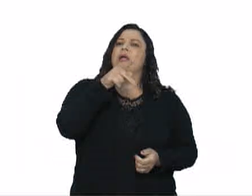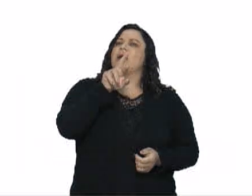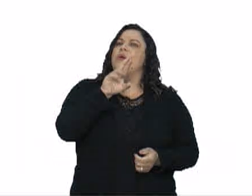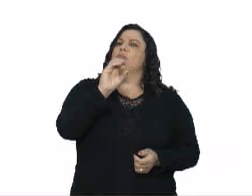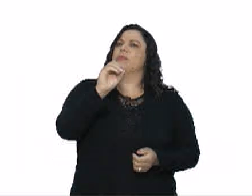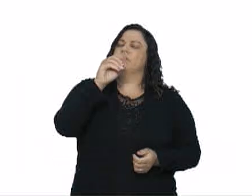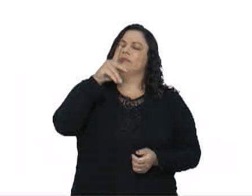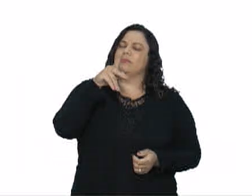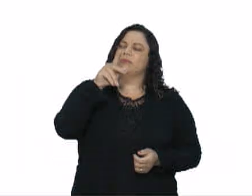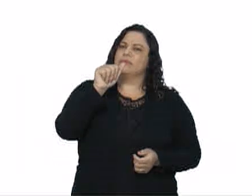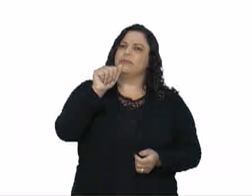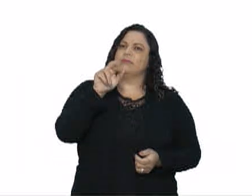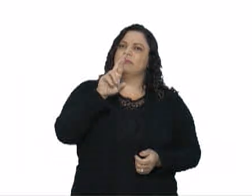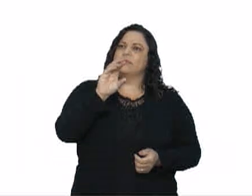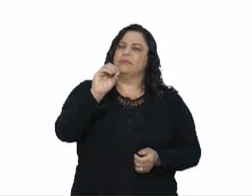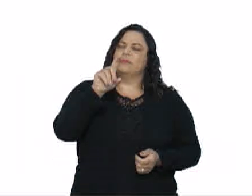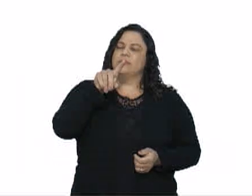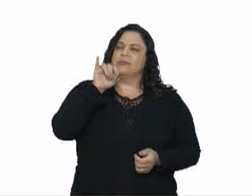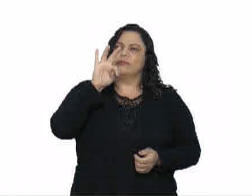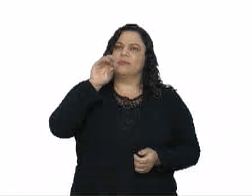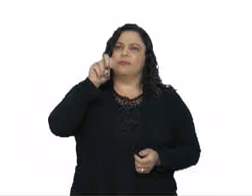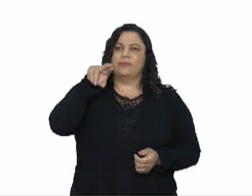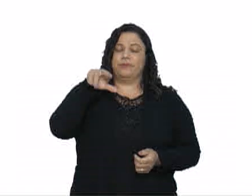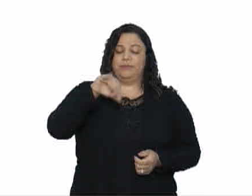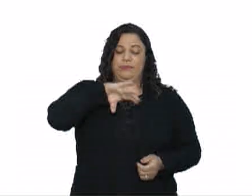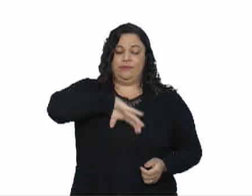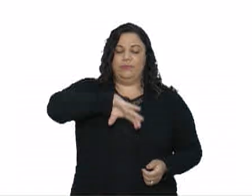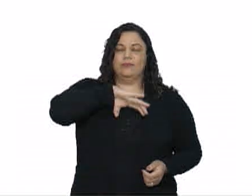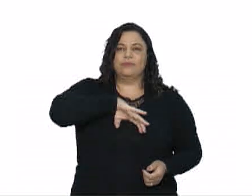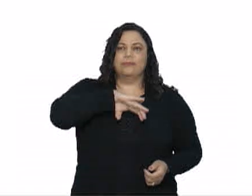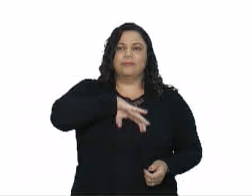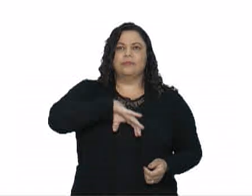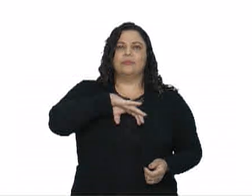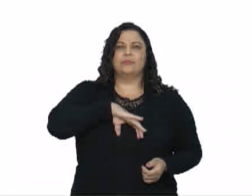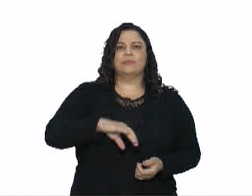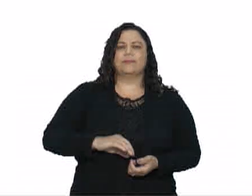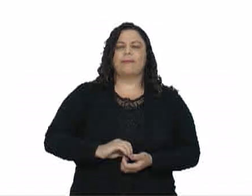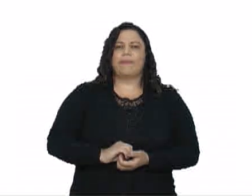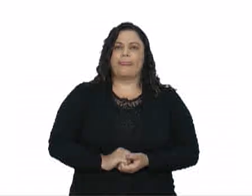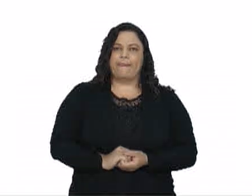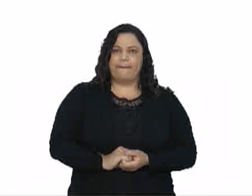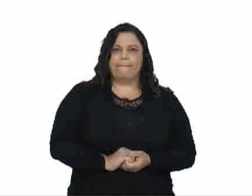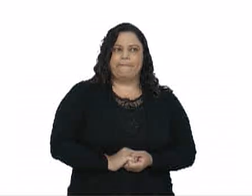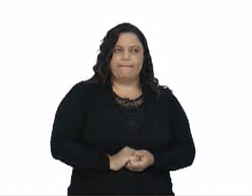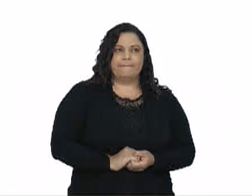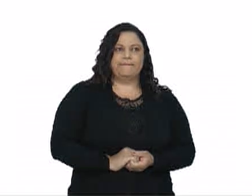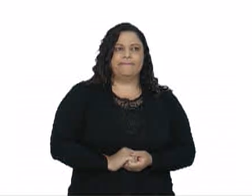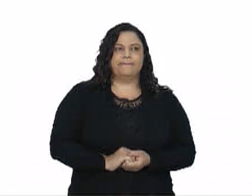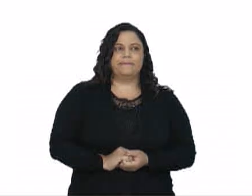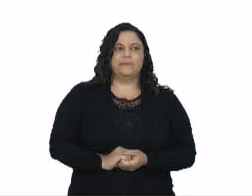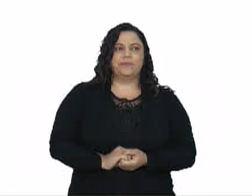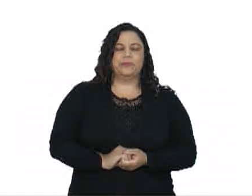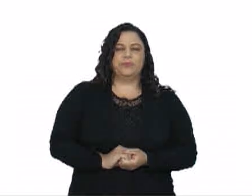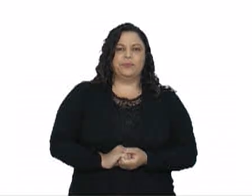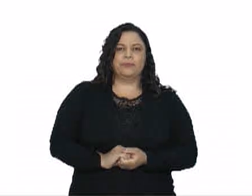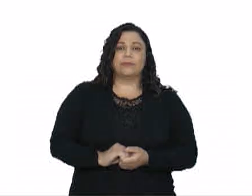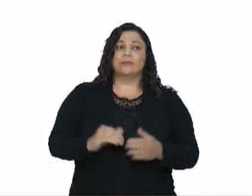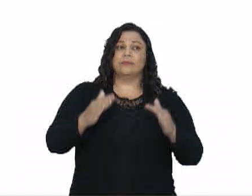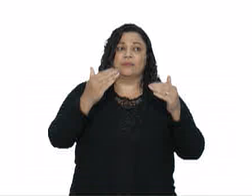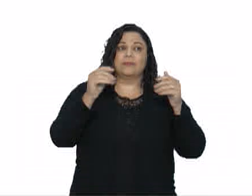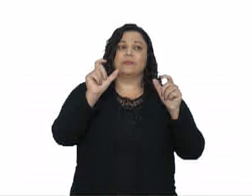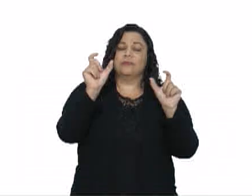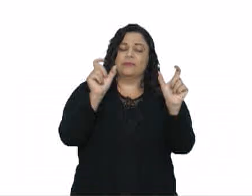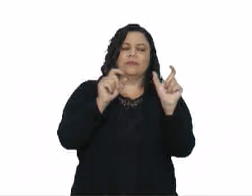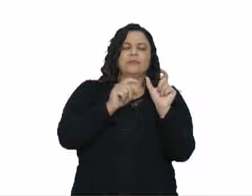La palavra para el signo Géminis. Aguda, grave, esdrúxula. Sí? E la